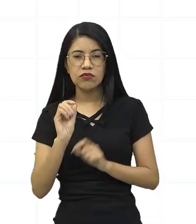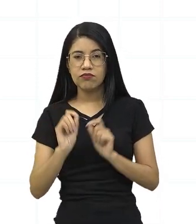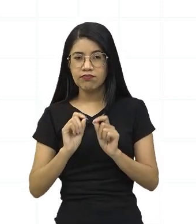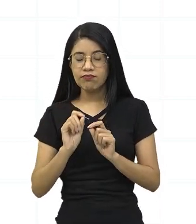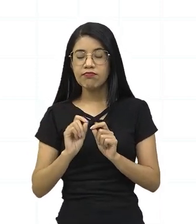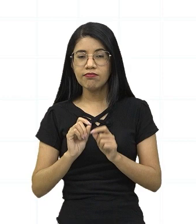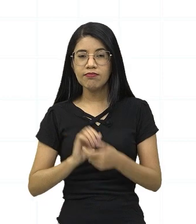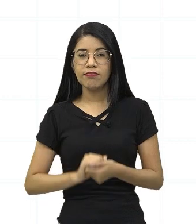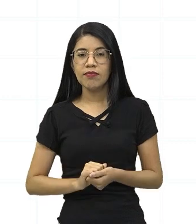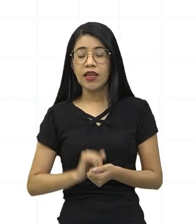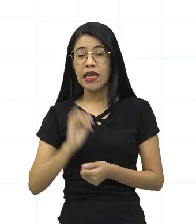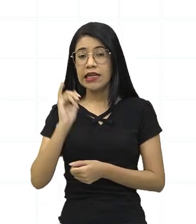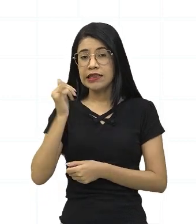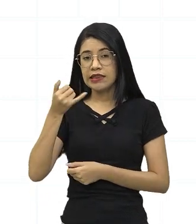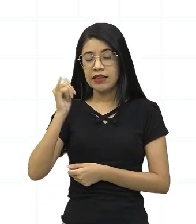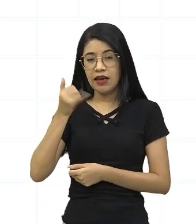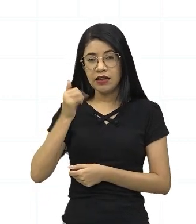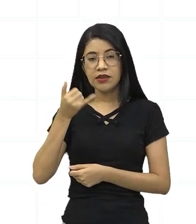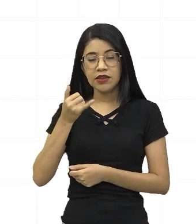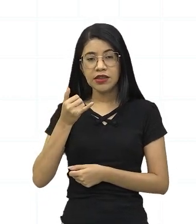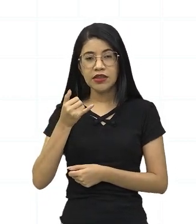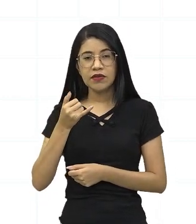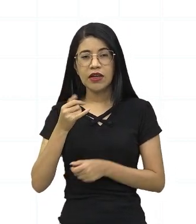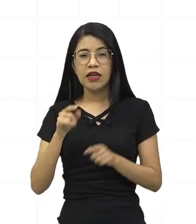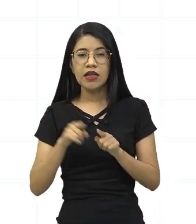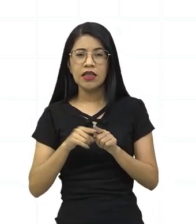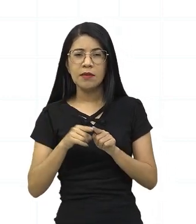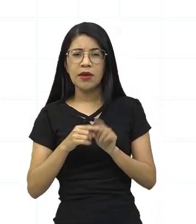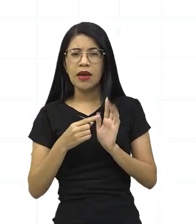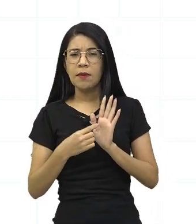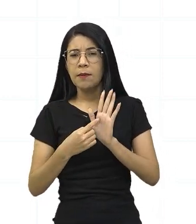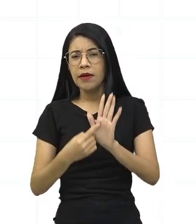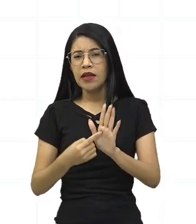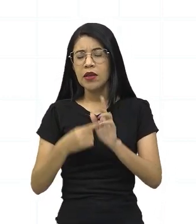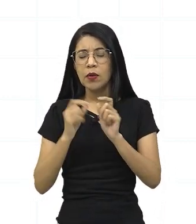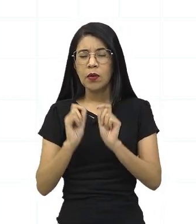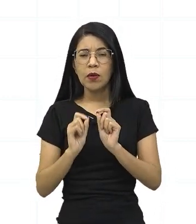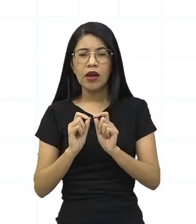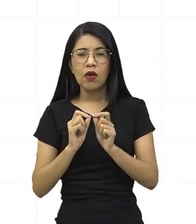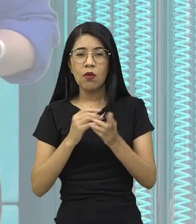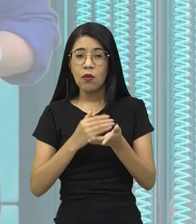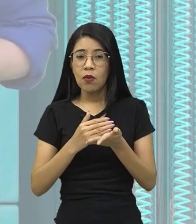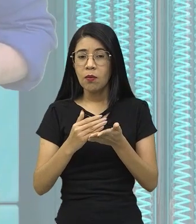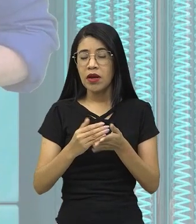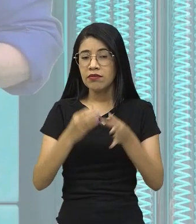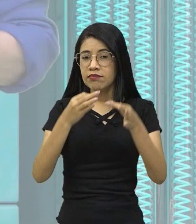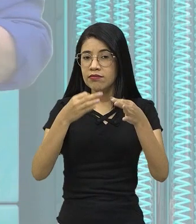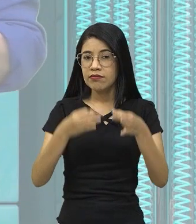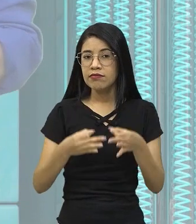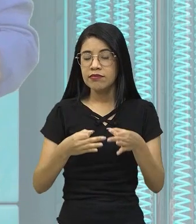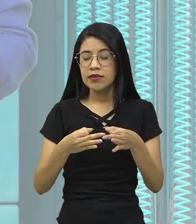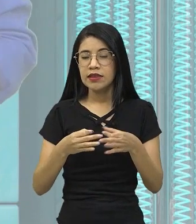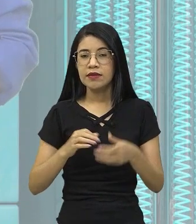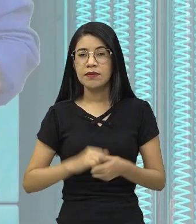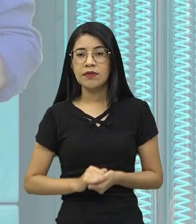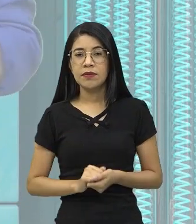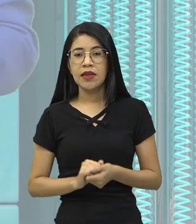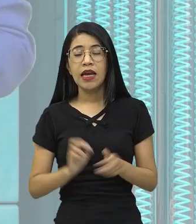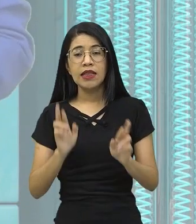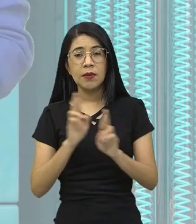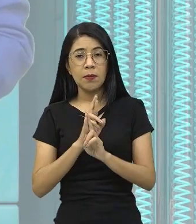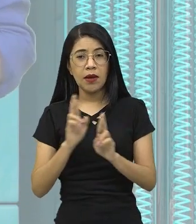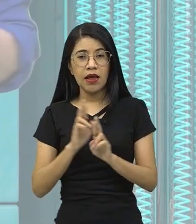a narratividade, efeito, abertura e exatidão. Então, em relação